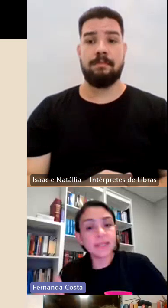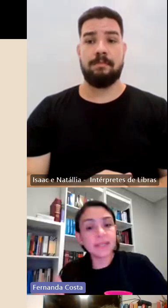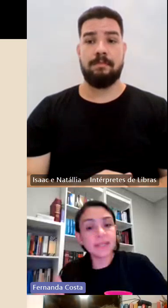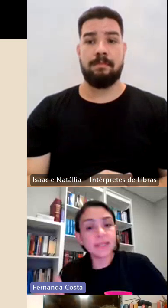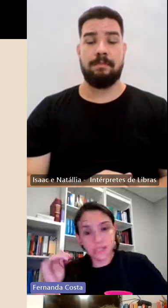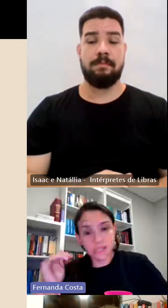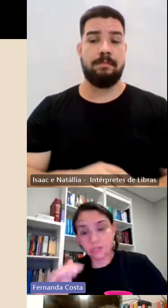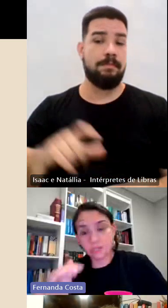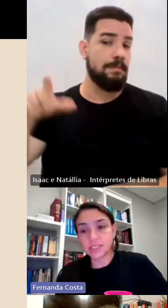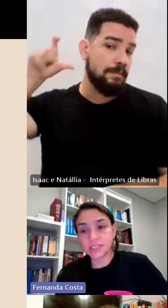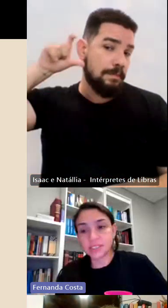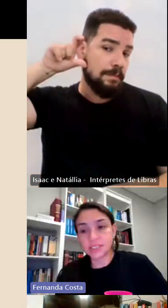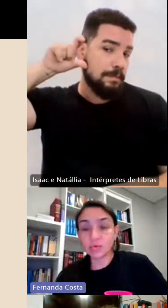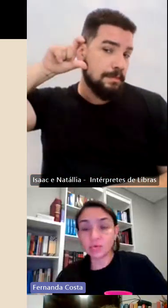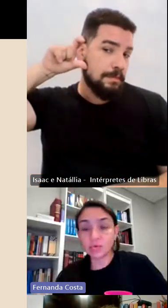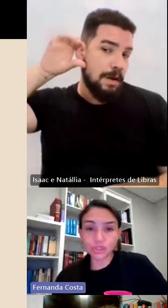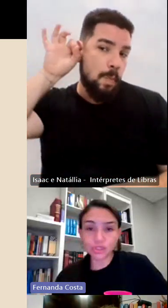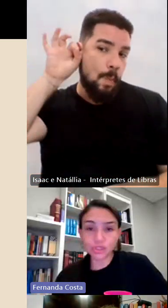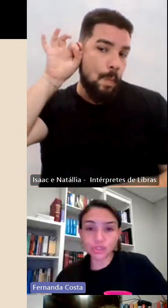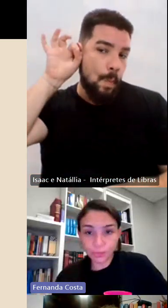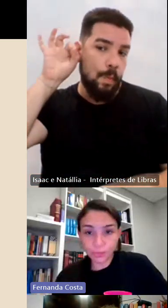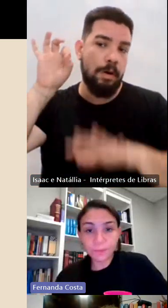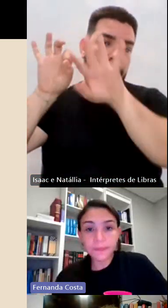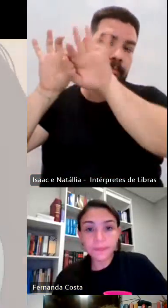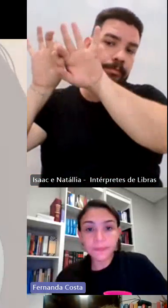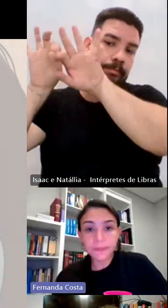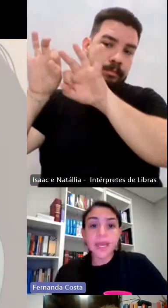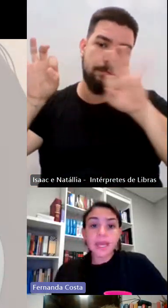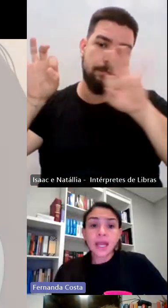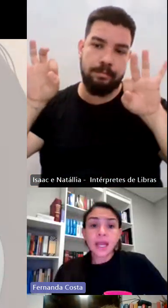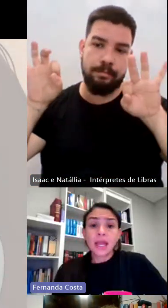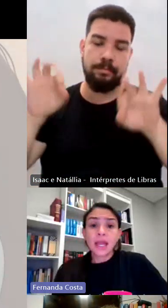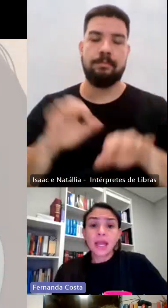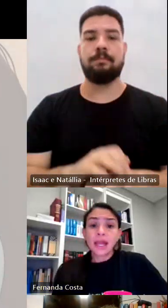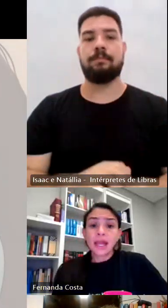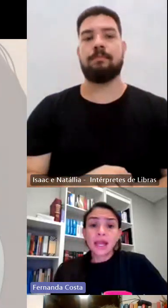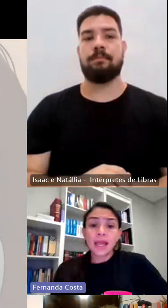auricular, né, nós temos esse conduto auditivo.